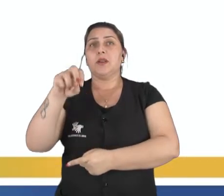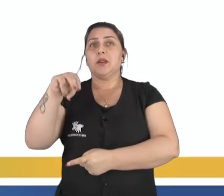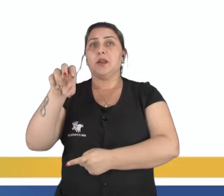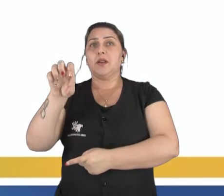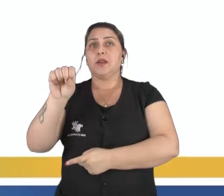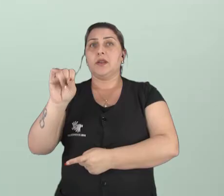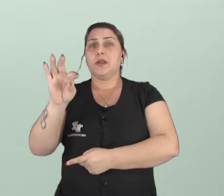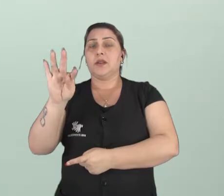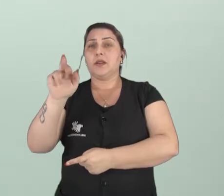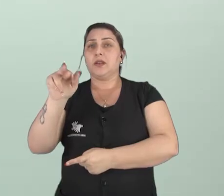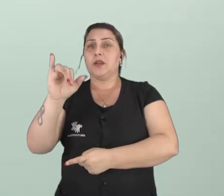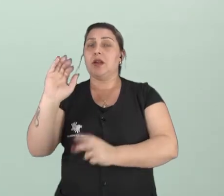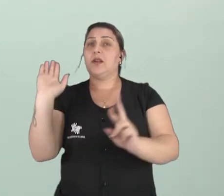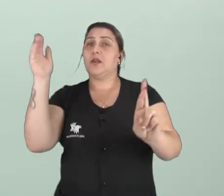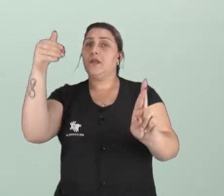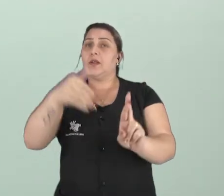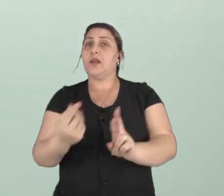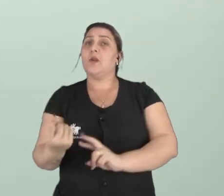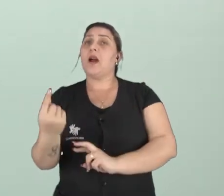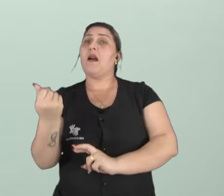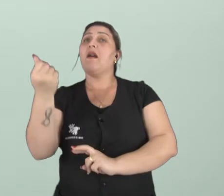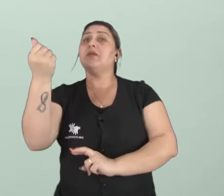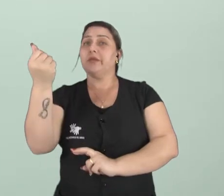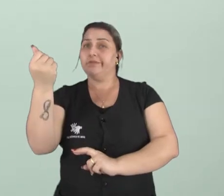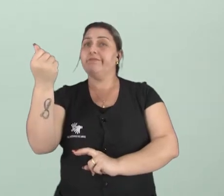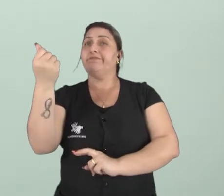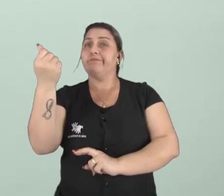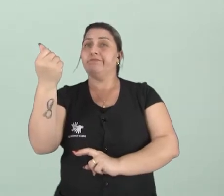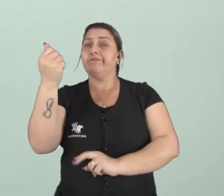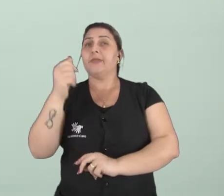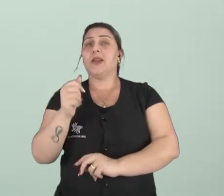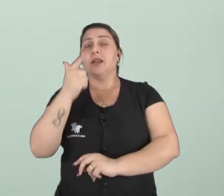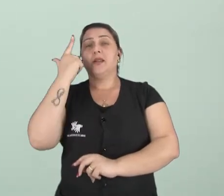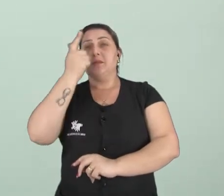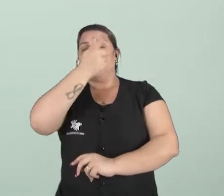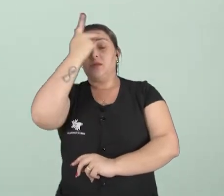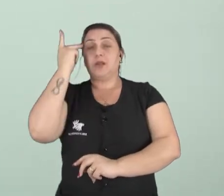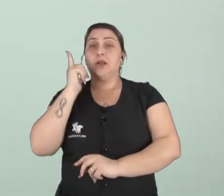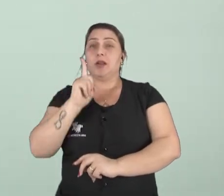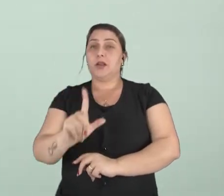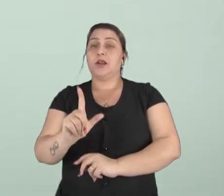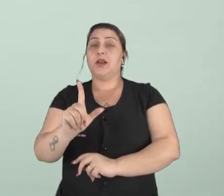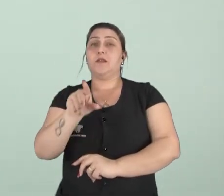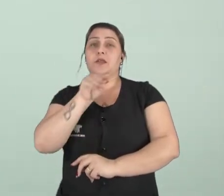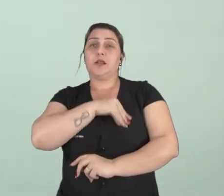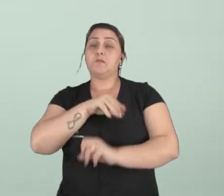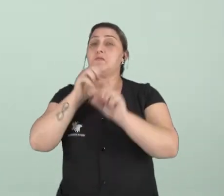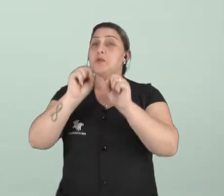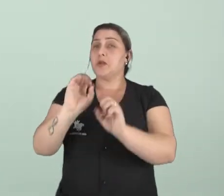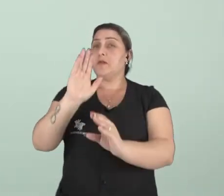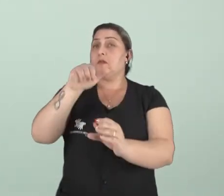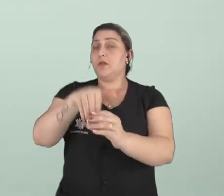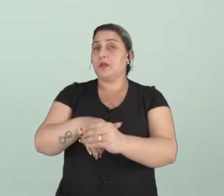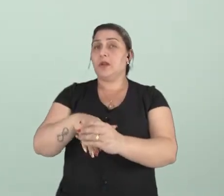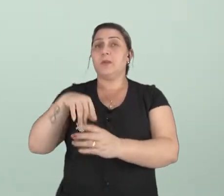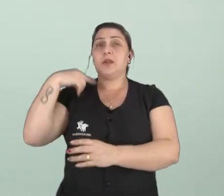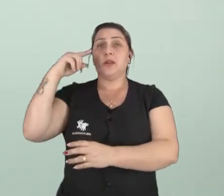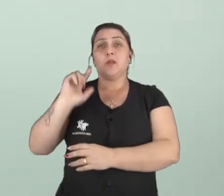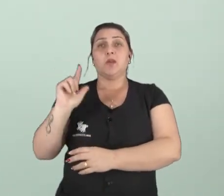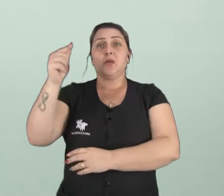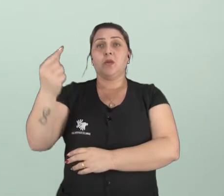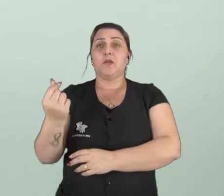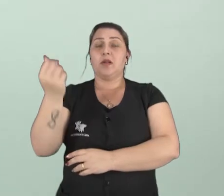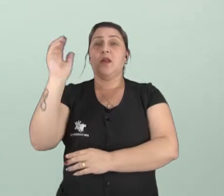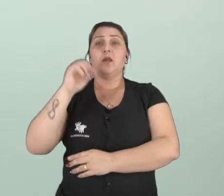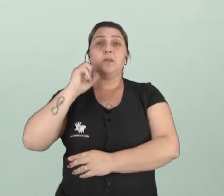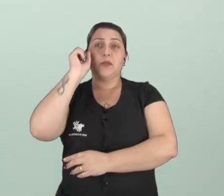o voto referente à renda, né? Então, assim, as pessoas ganhavam um certo valor, podiam votar aí para deputados, outro valor